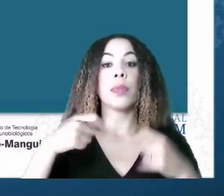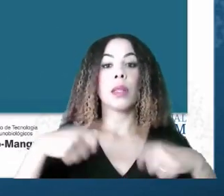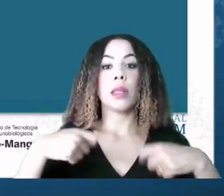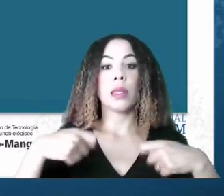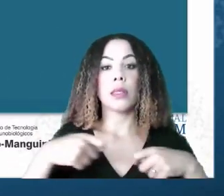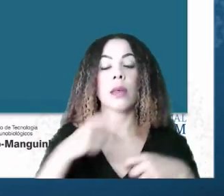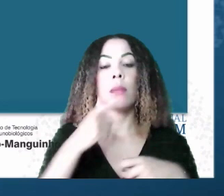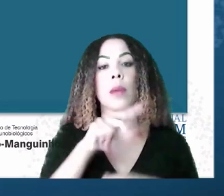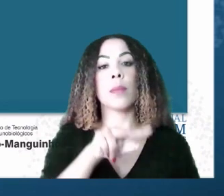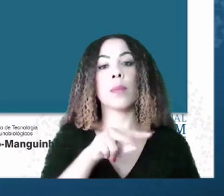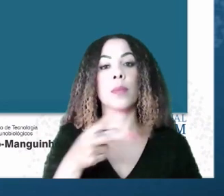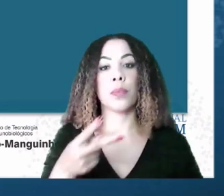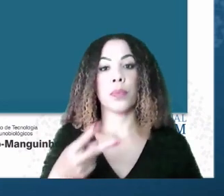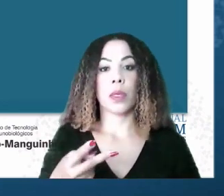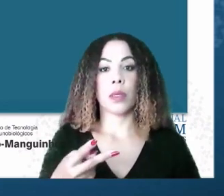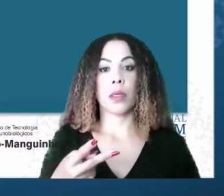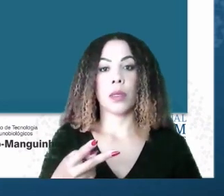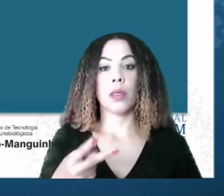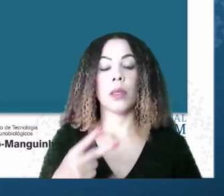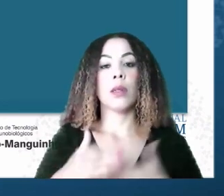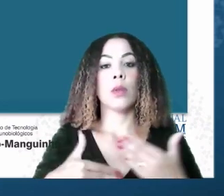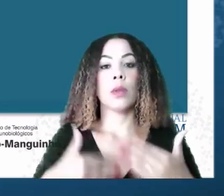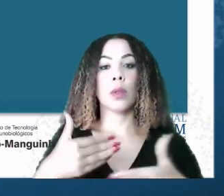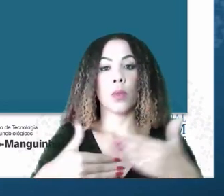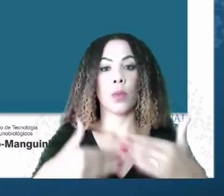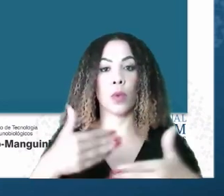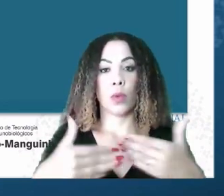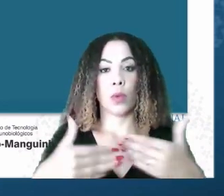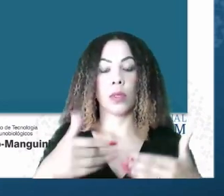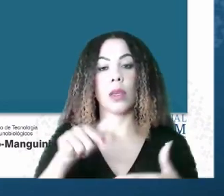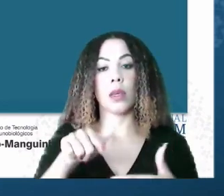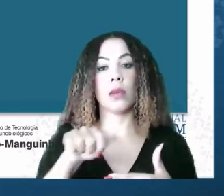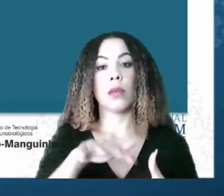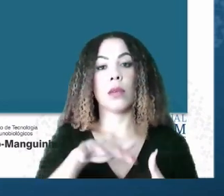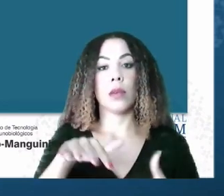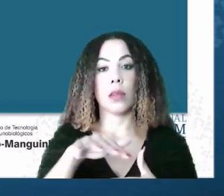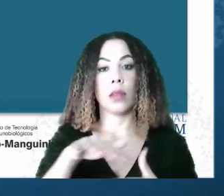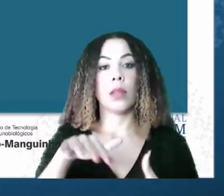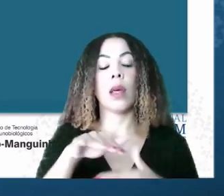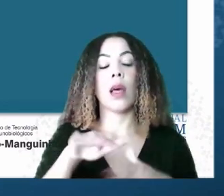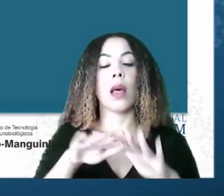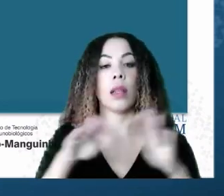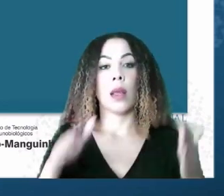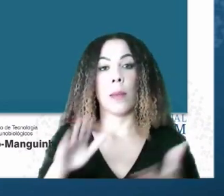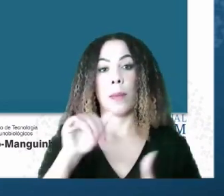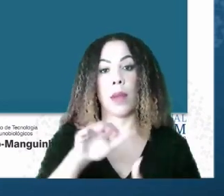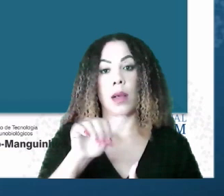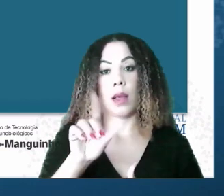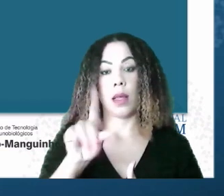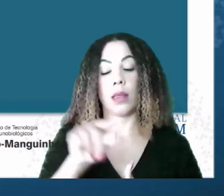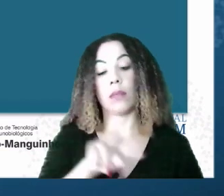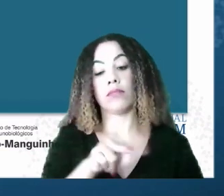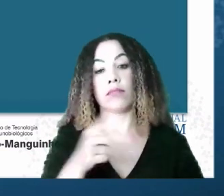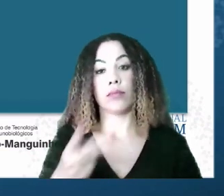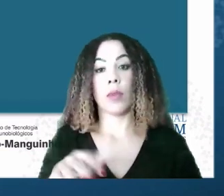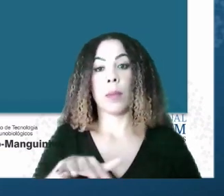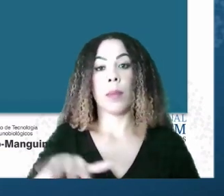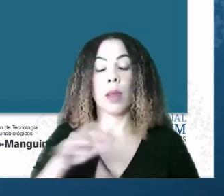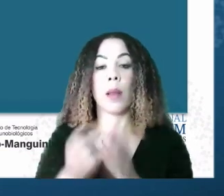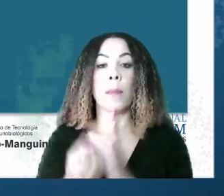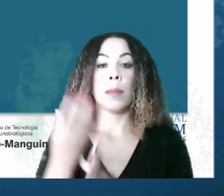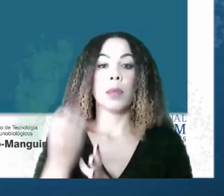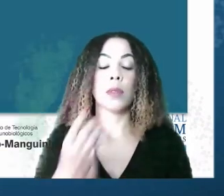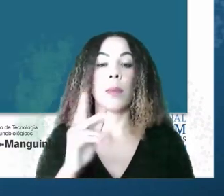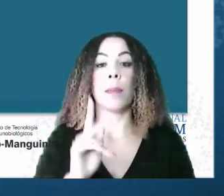transferência do processo da área de bancada para a área de produção piloto,